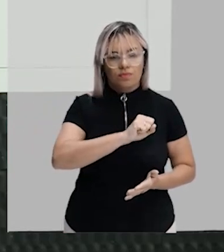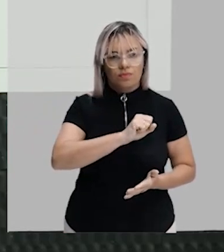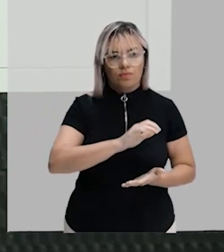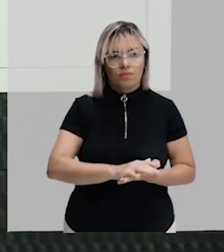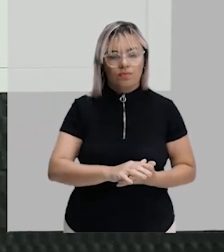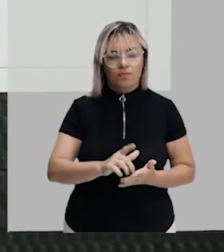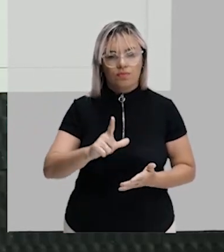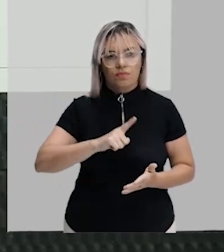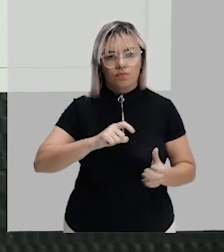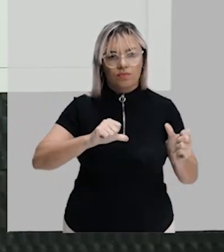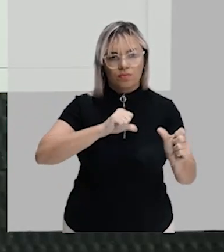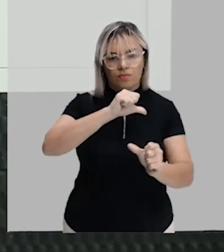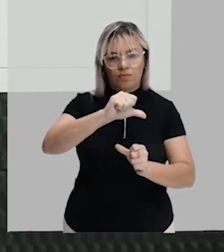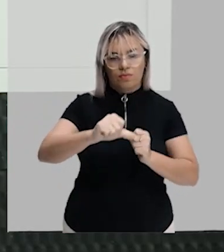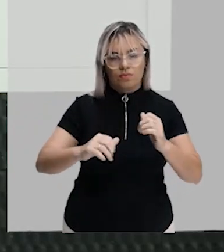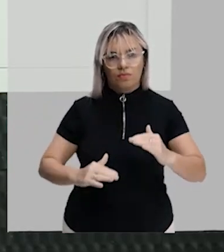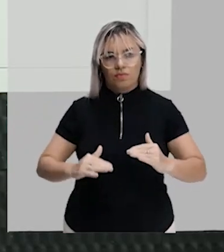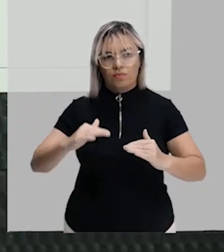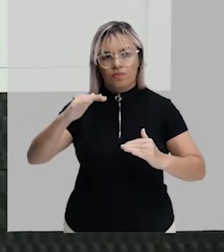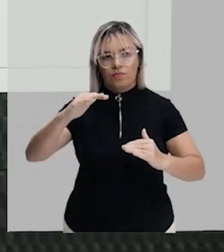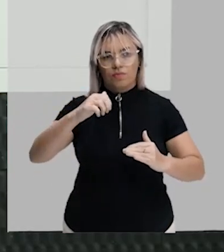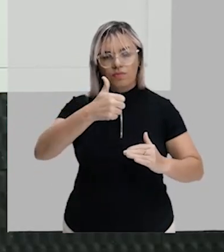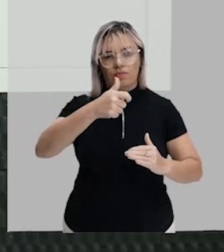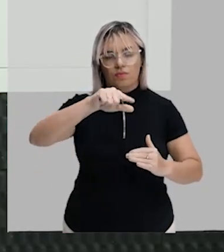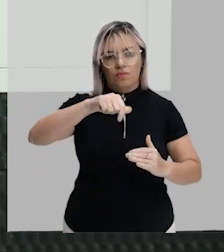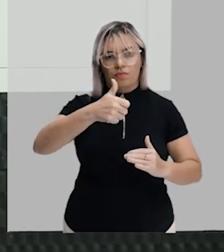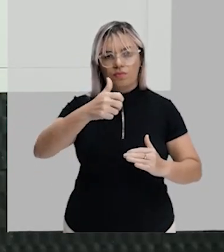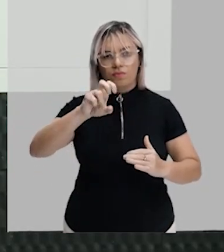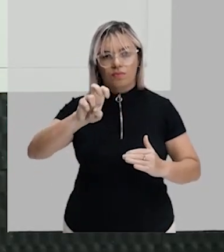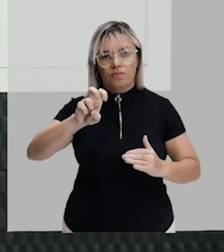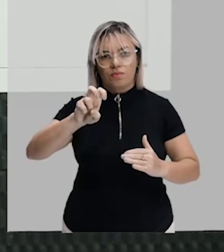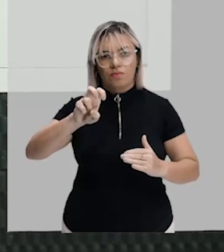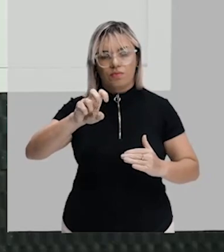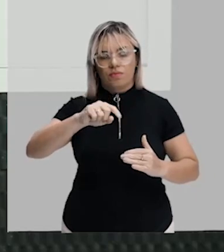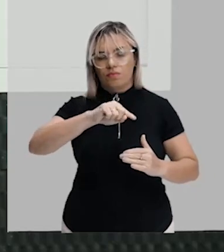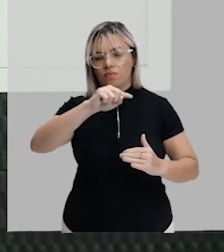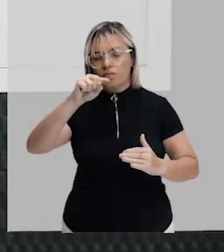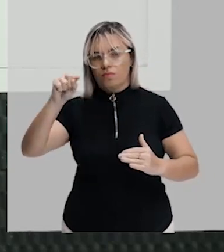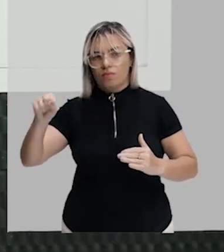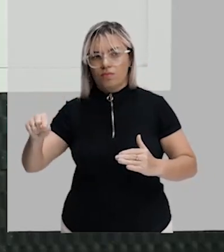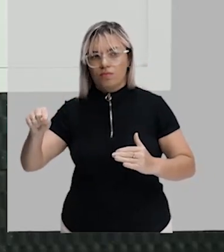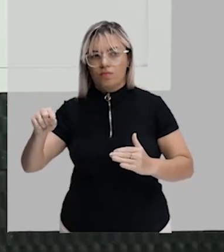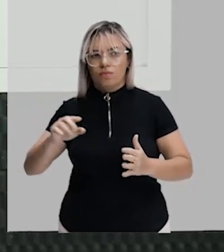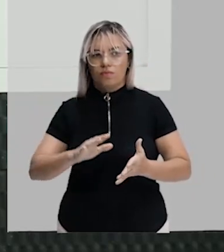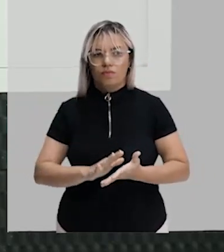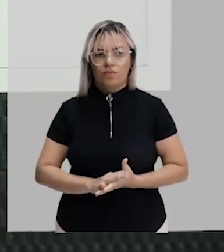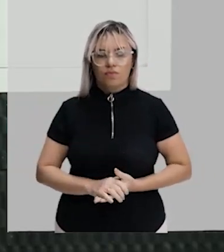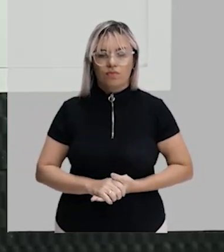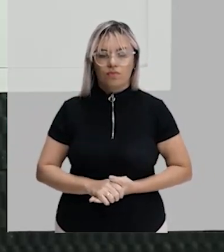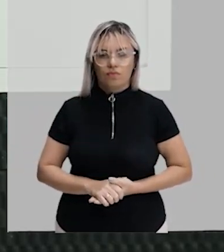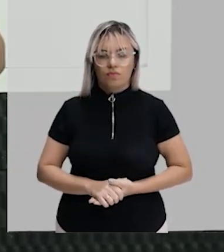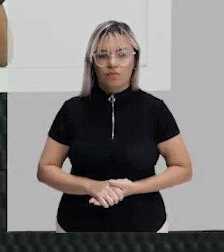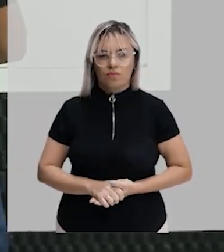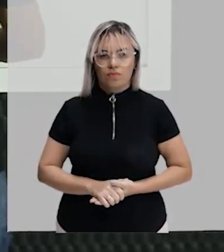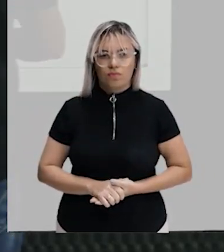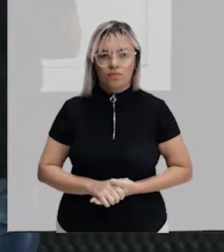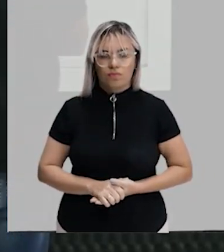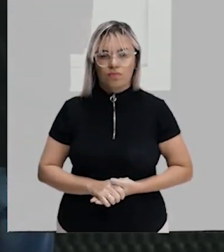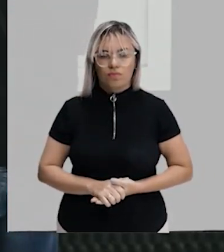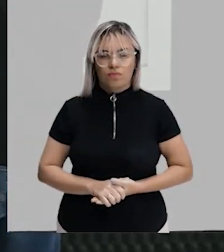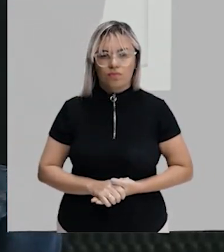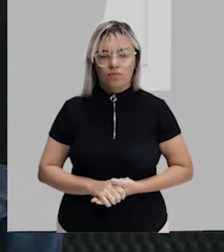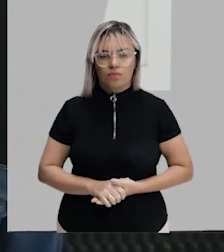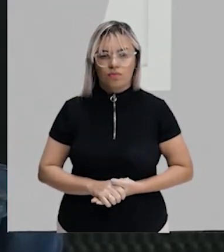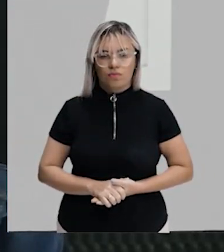sofrer esse aumento aí de 1,15, ele passou